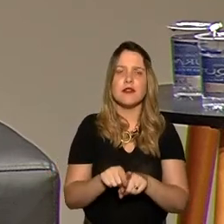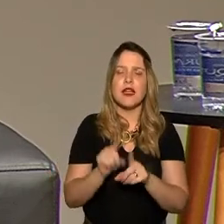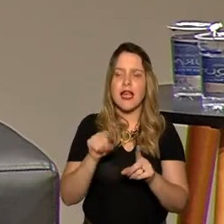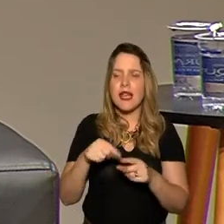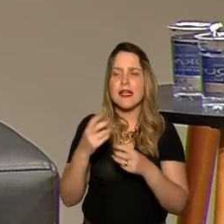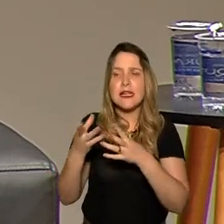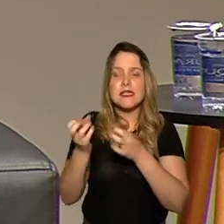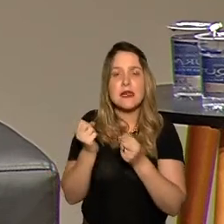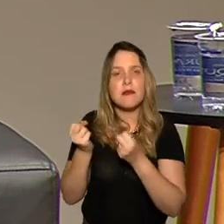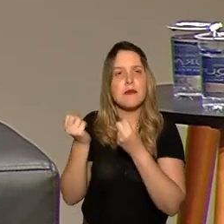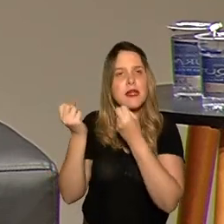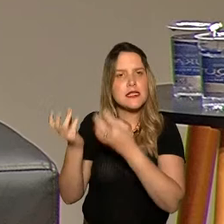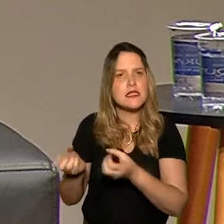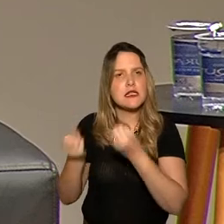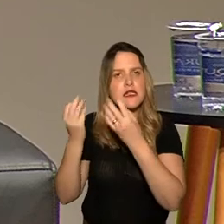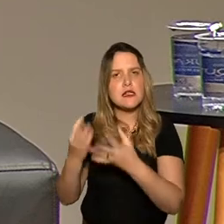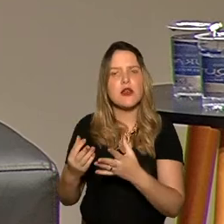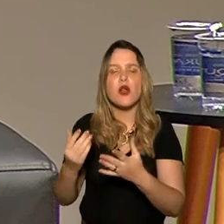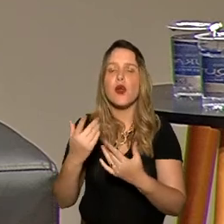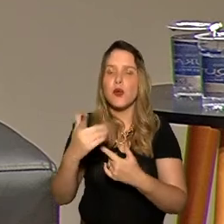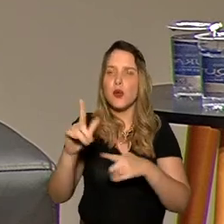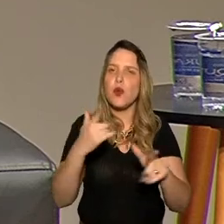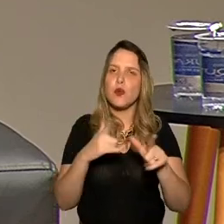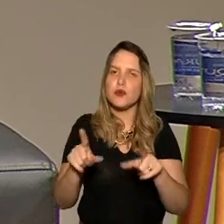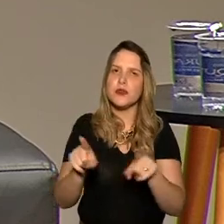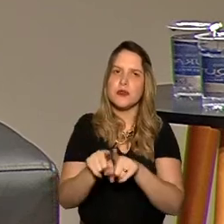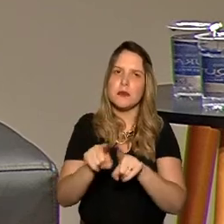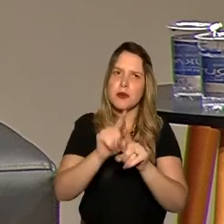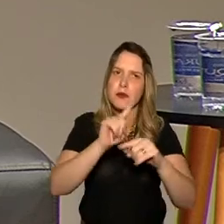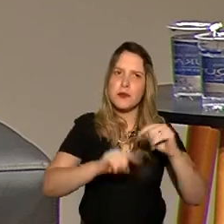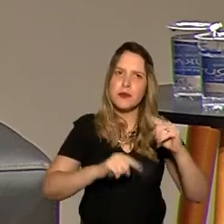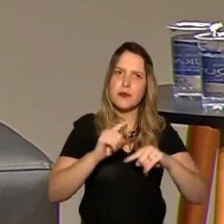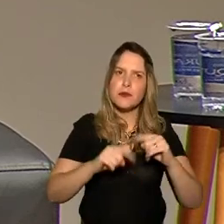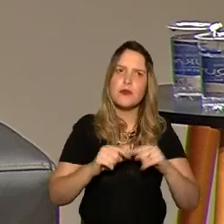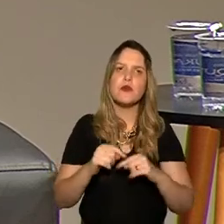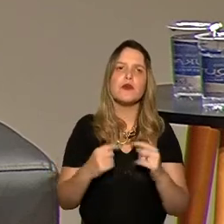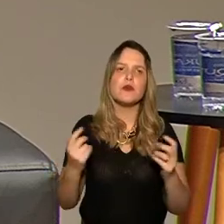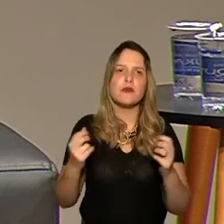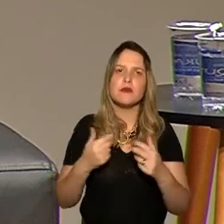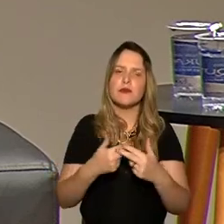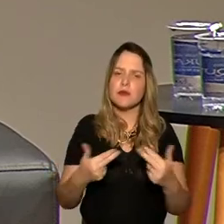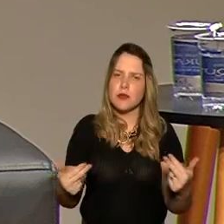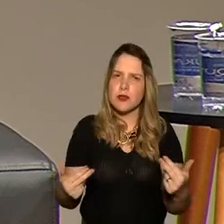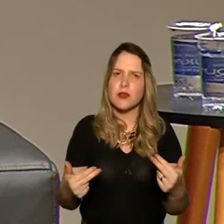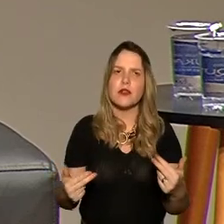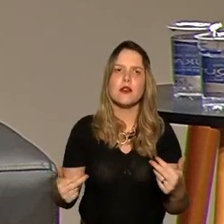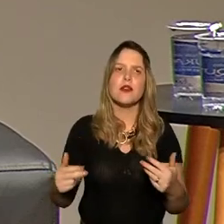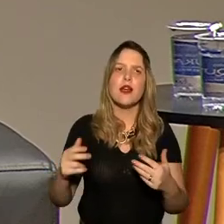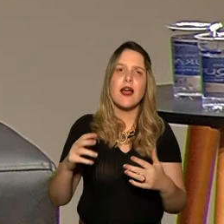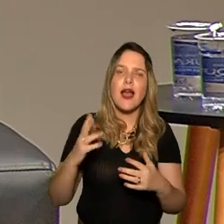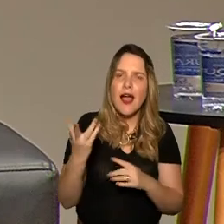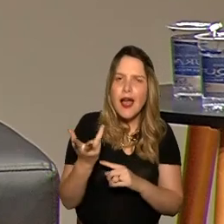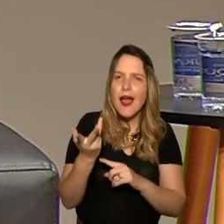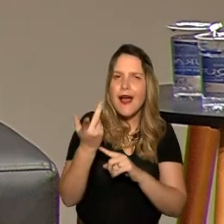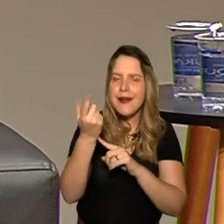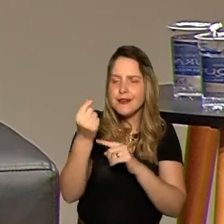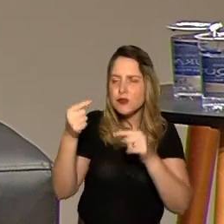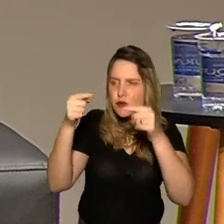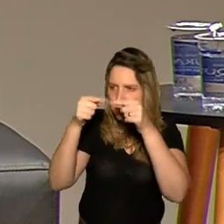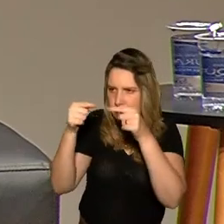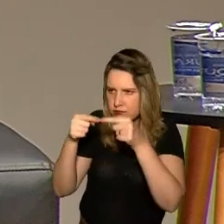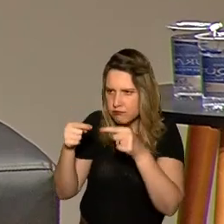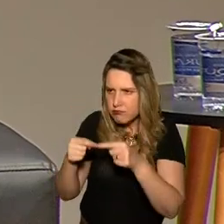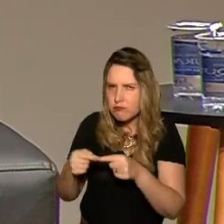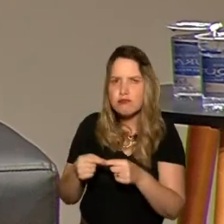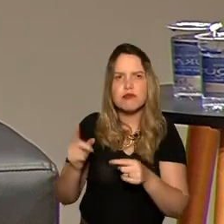respeito ao passado e que por sua vez também apontam para o futuro então talvez fosse possível pensar arte num sentido figurado